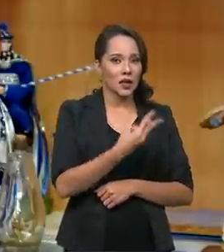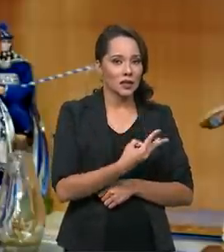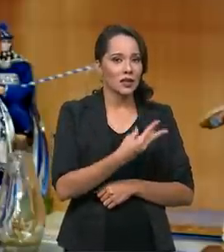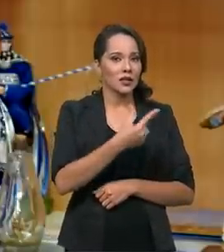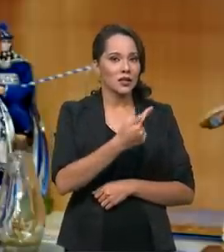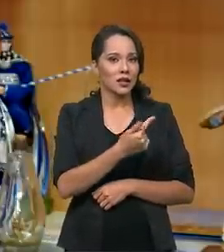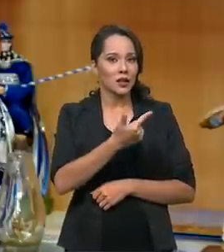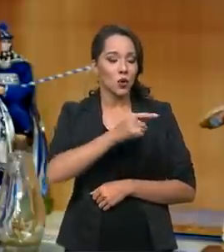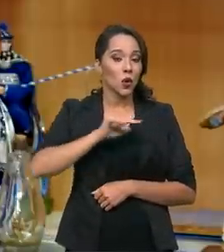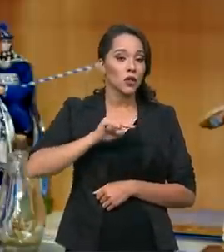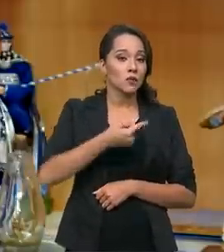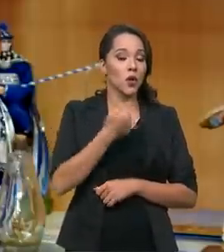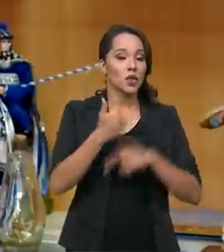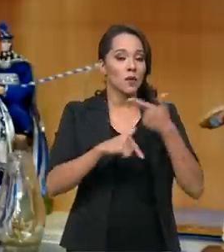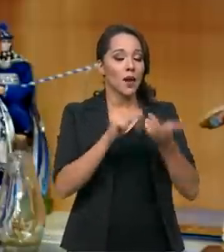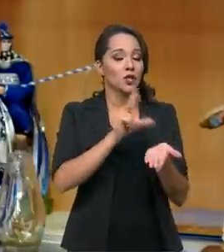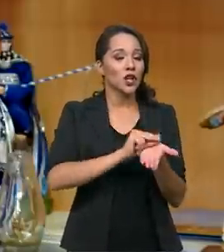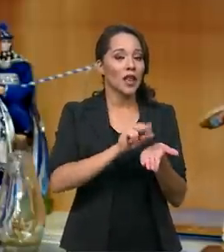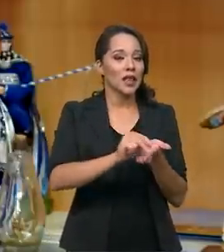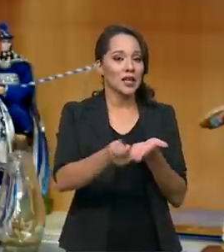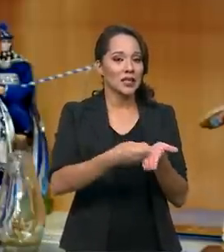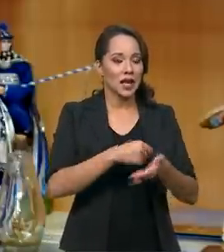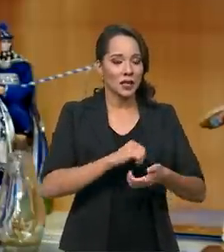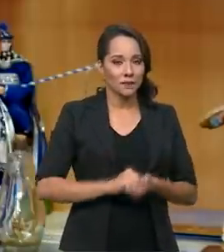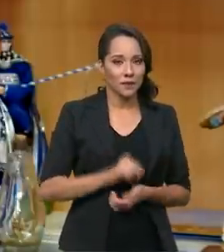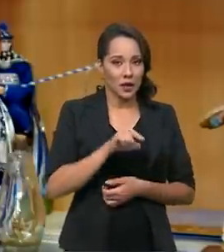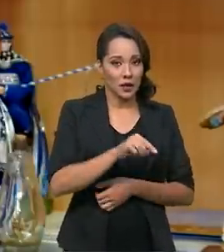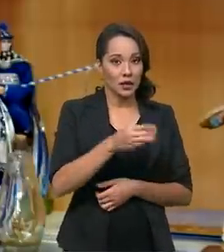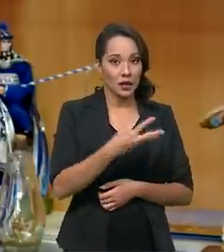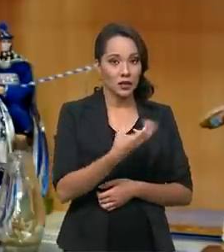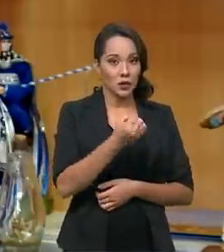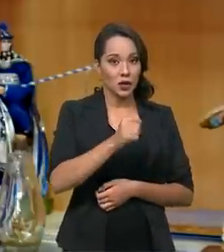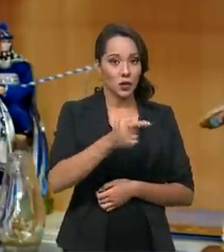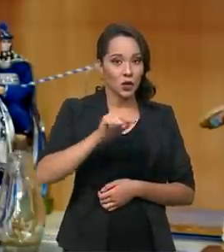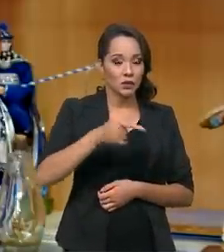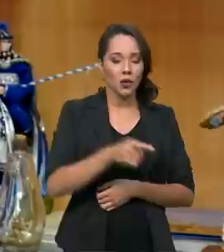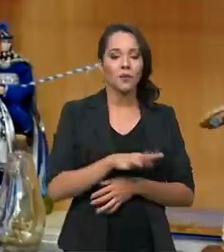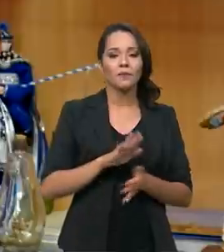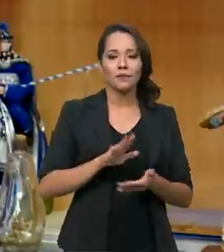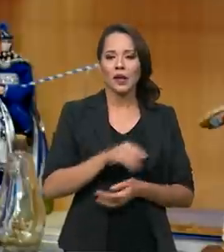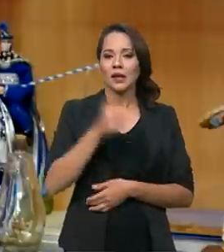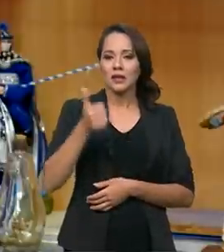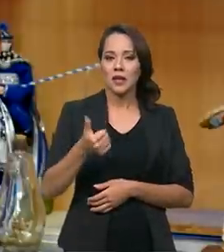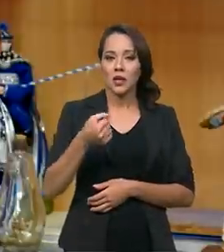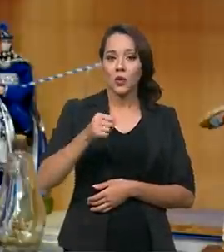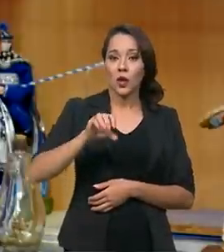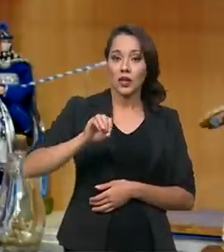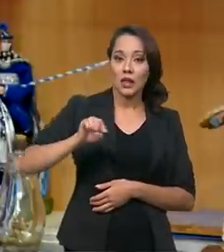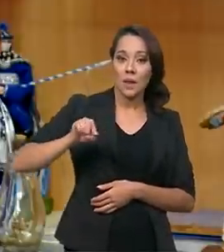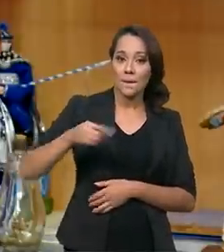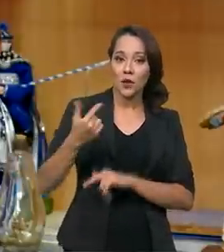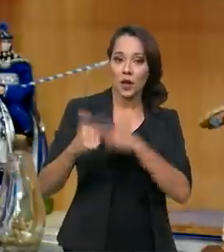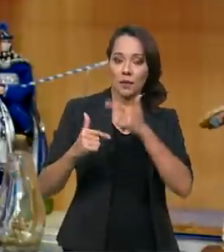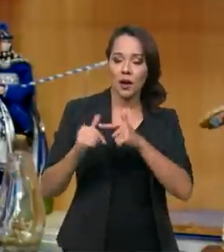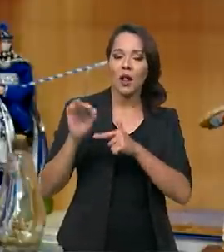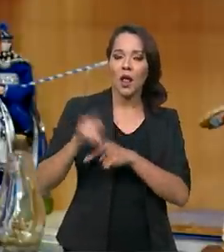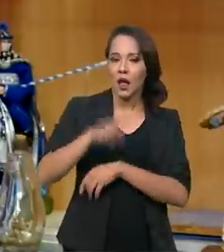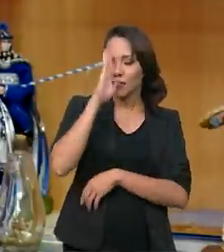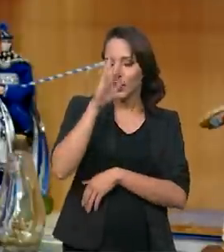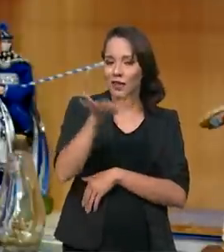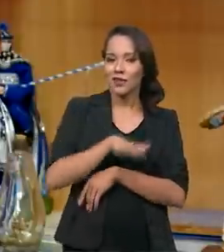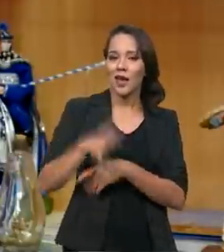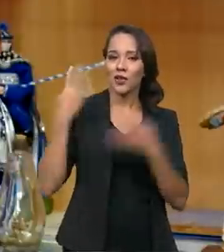372 mil empregos de carteira assinada desse certo t2180 no emprego for Orion um